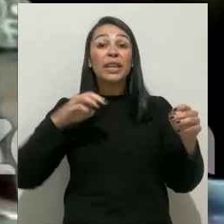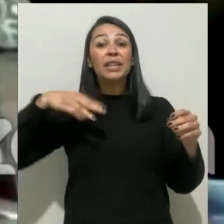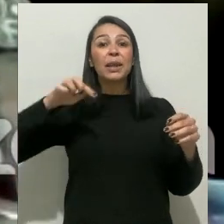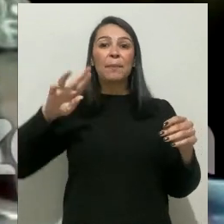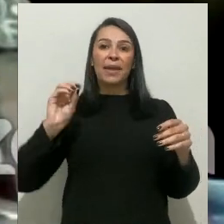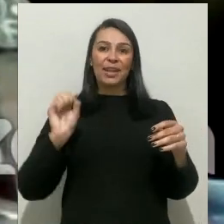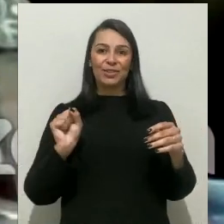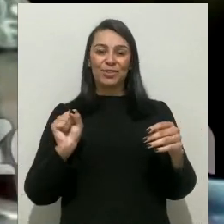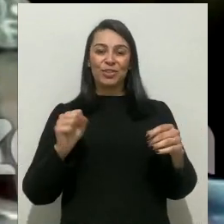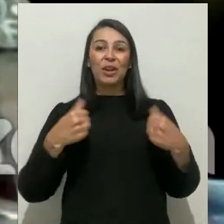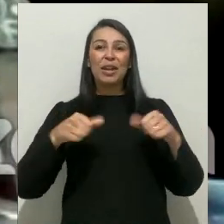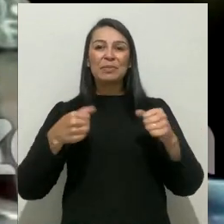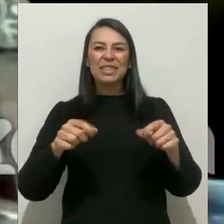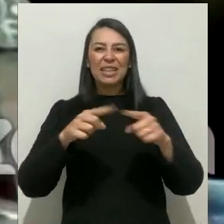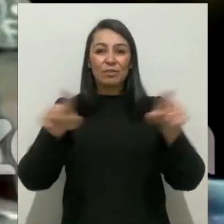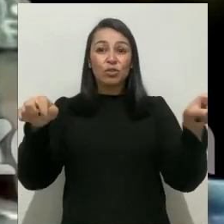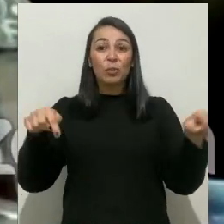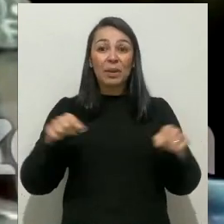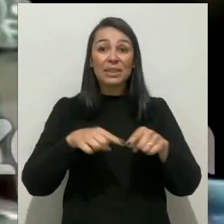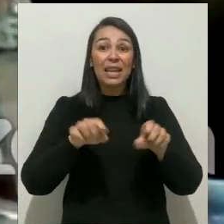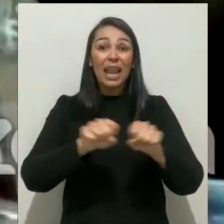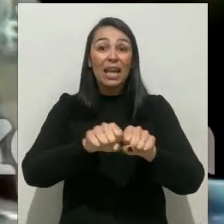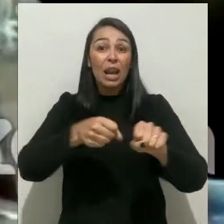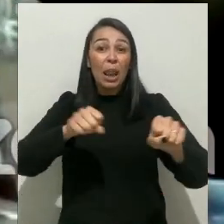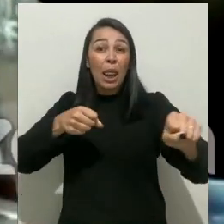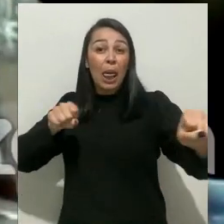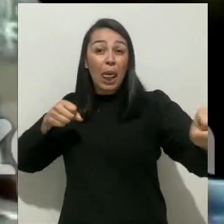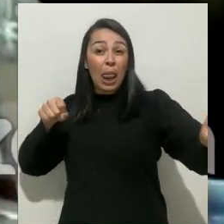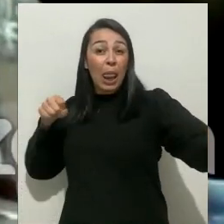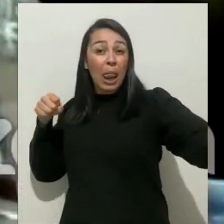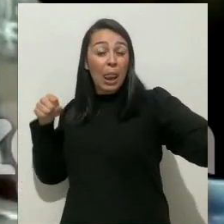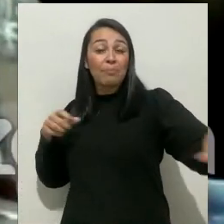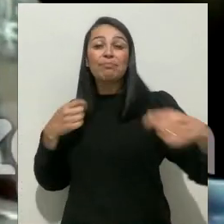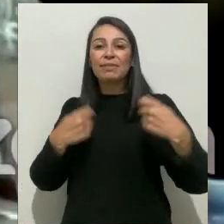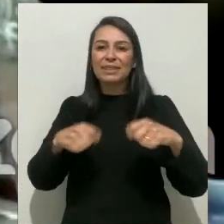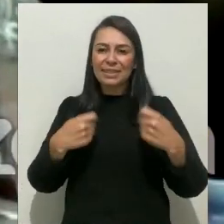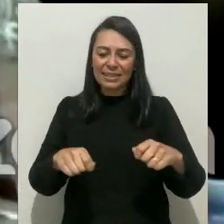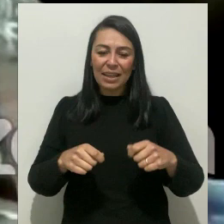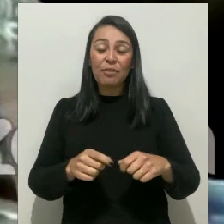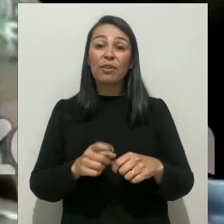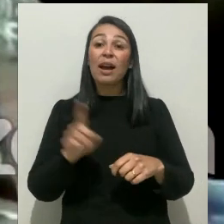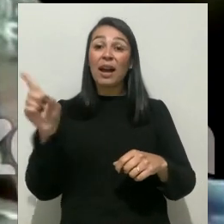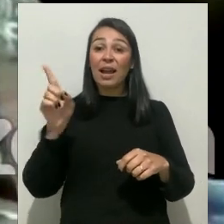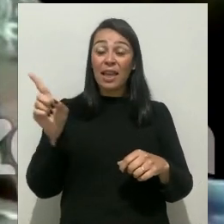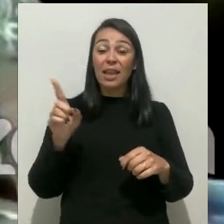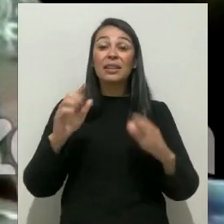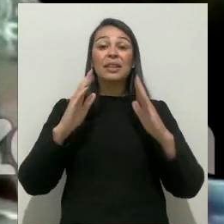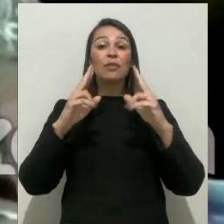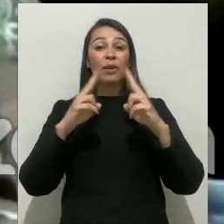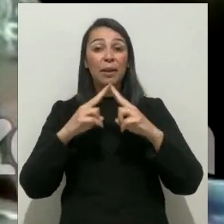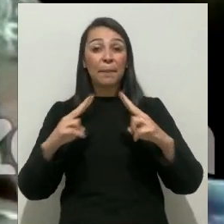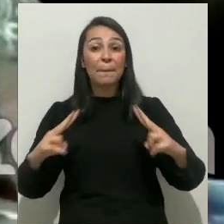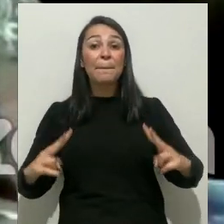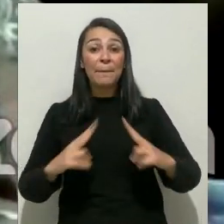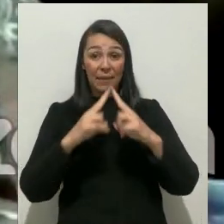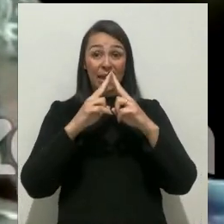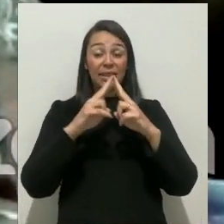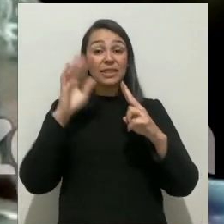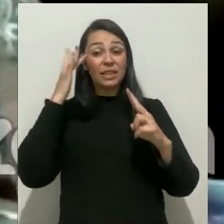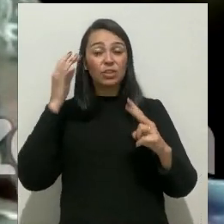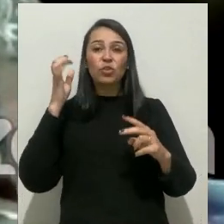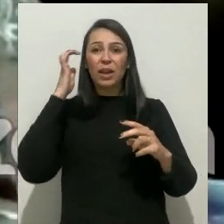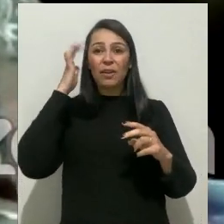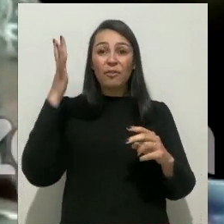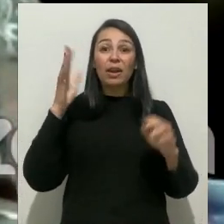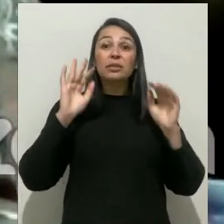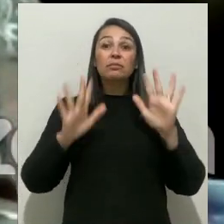para isso, ele precisava de um ateliê muito grande. E ele levou, assim, ele estava em Paris, e, enfim, ele achou que seria uma coisa fácil e